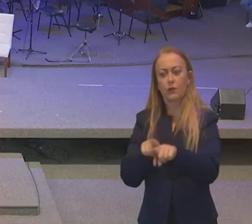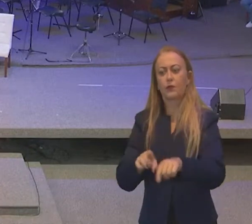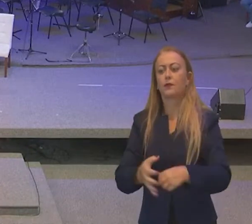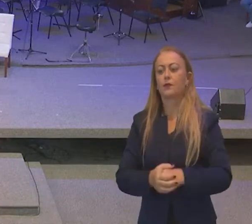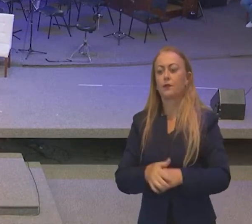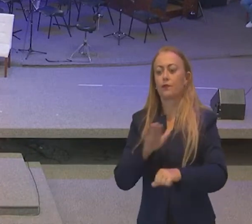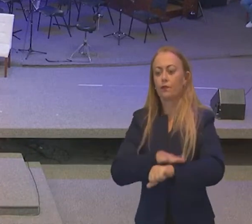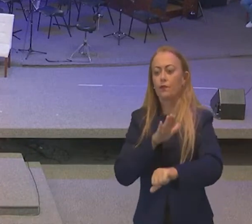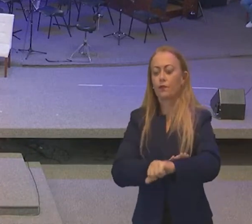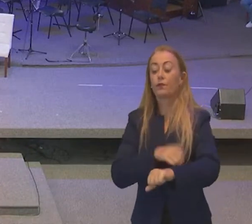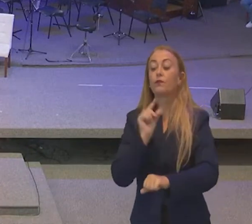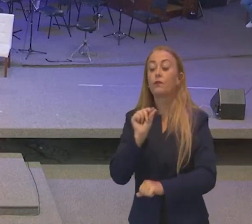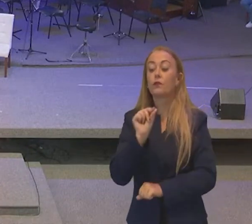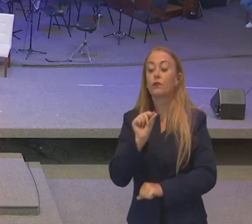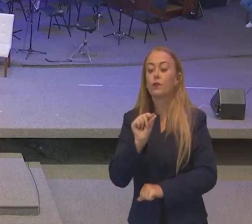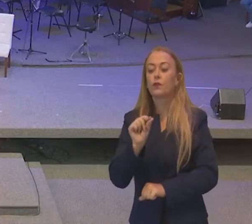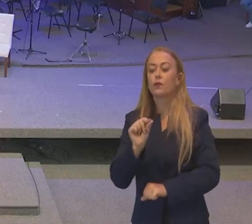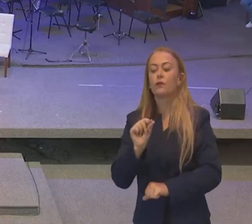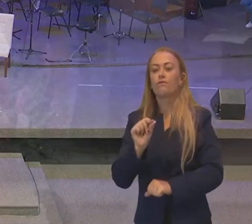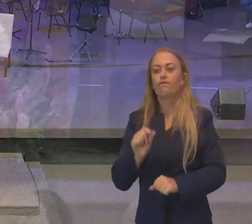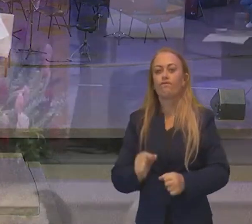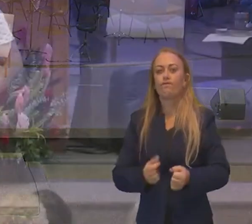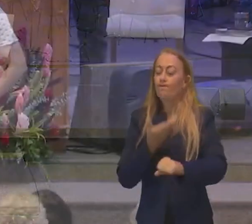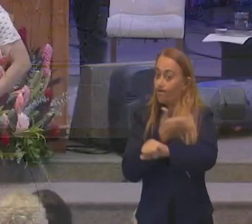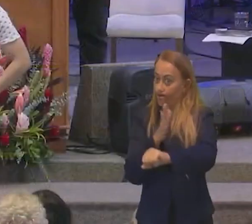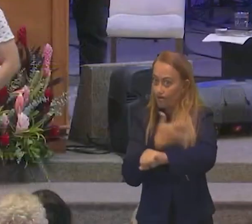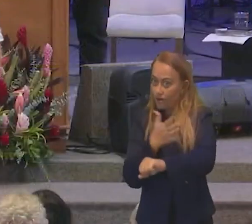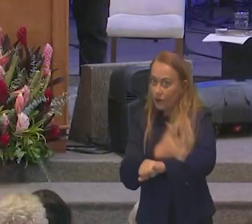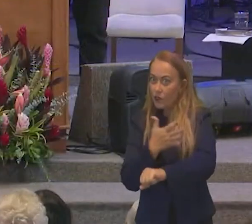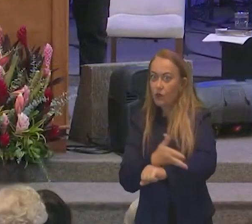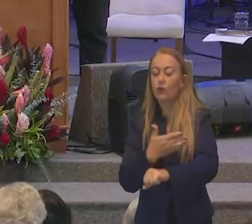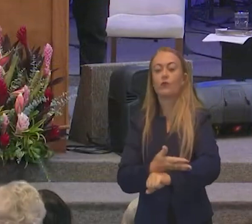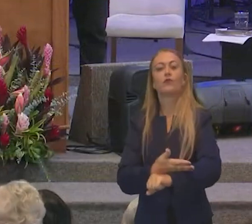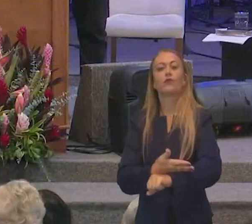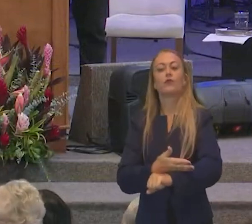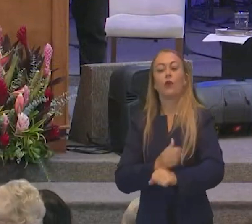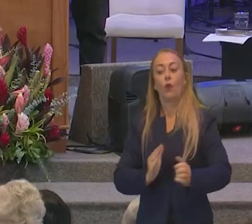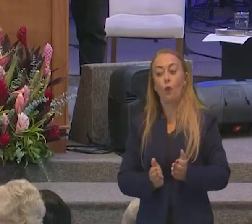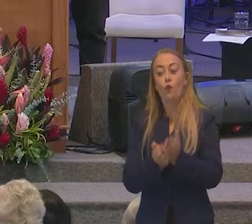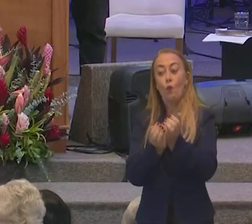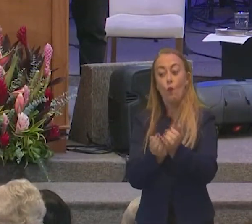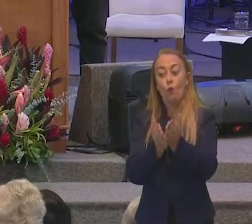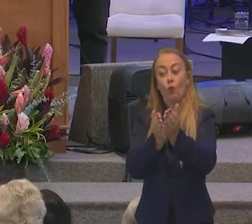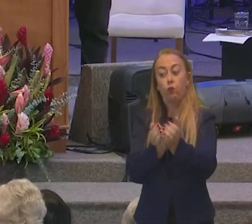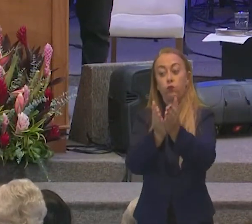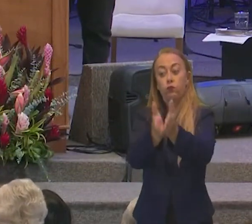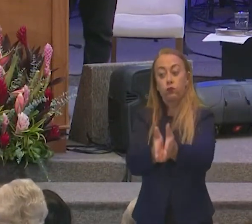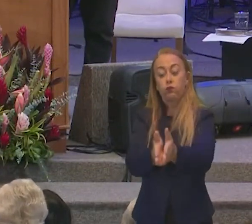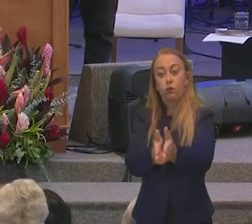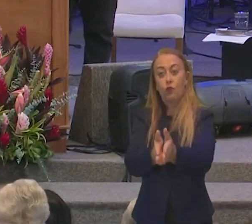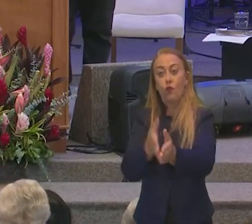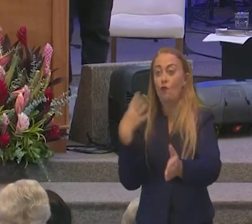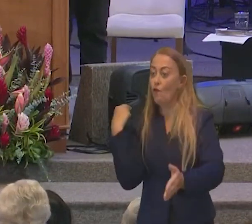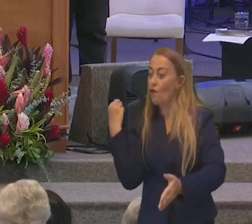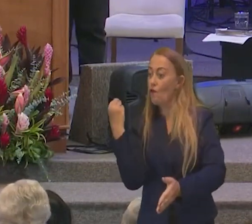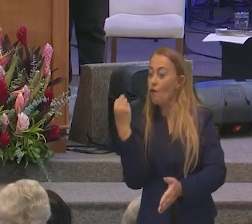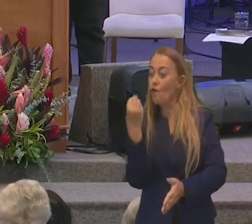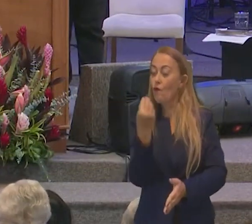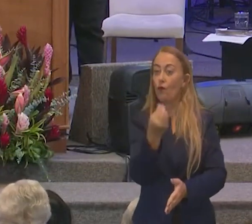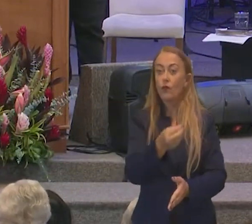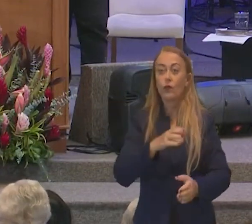momento em que ele vai passar por um treinamento para se deslocar para o navio, que é o navio que viaja o mundo